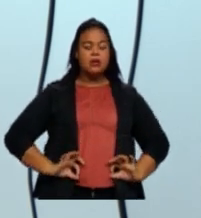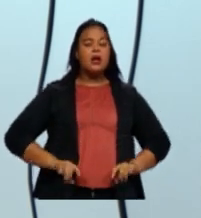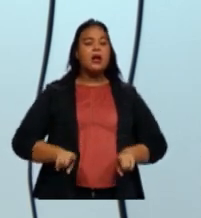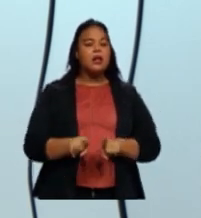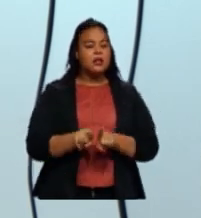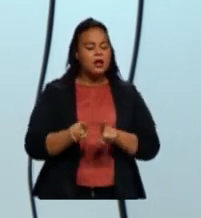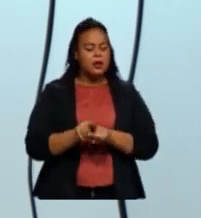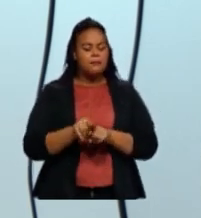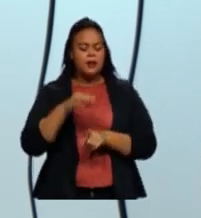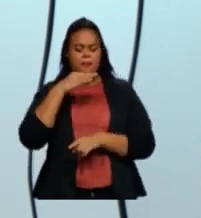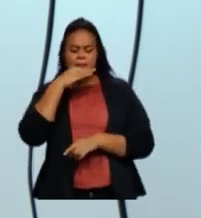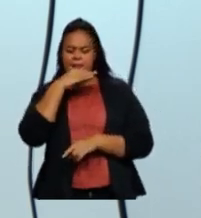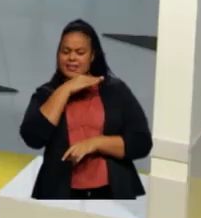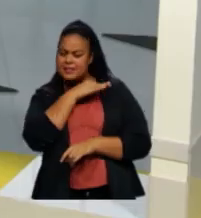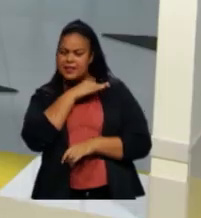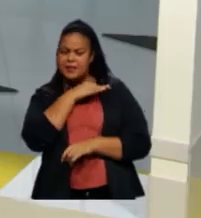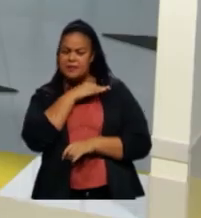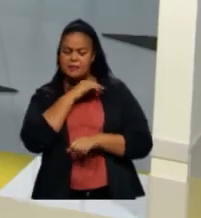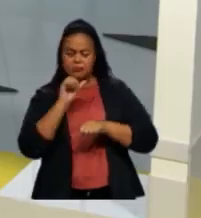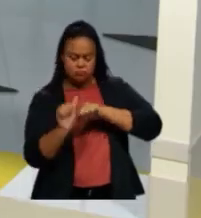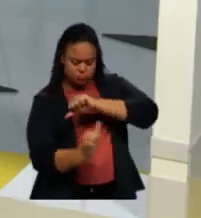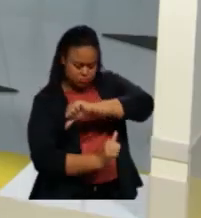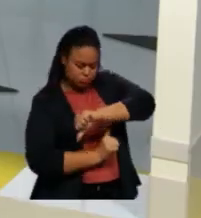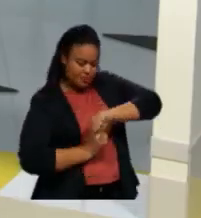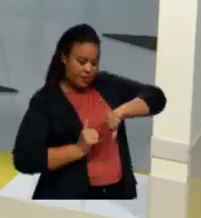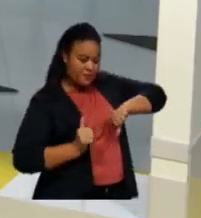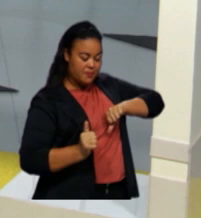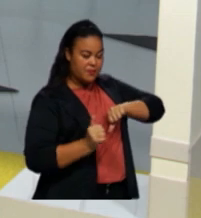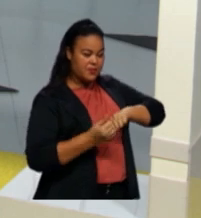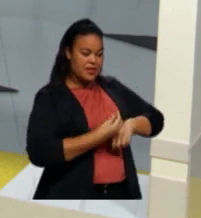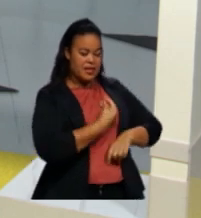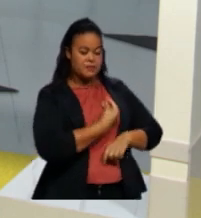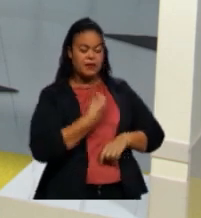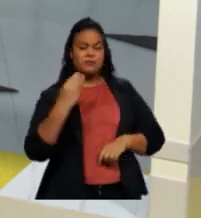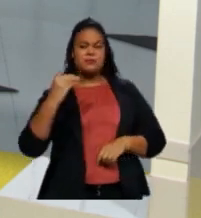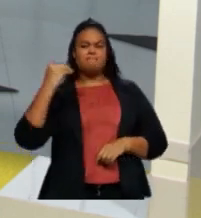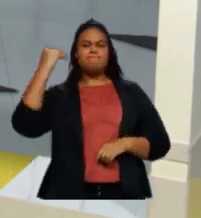também para uma vida adulta. Isso significa que a